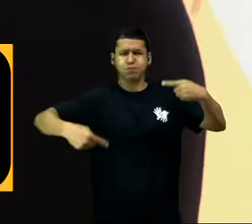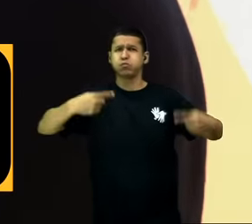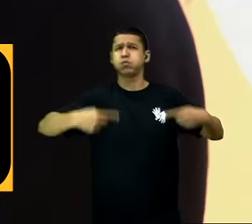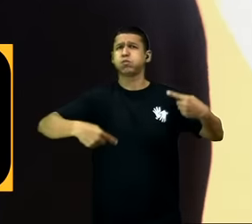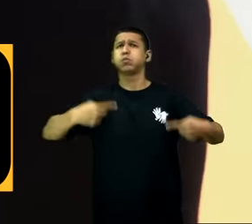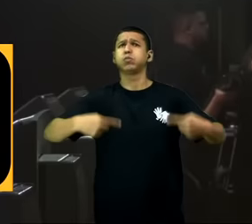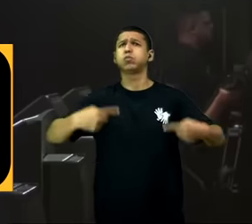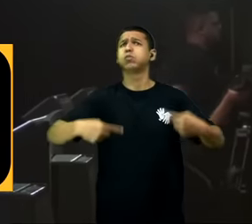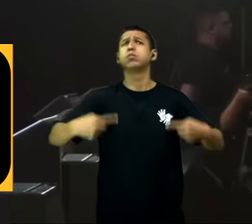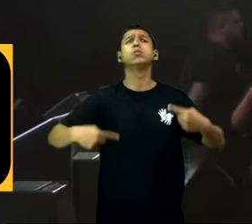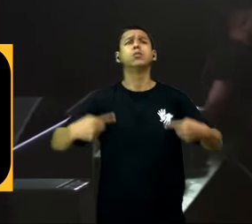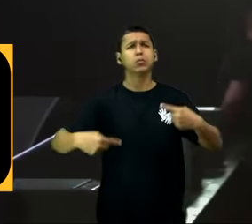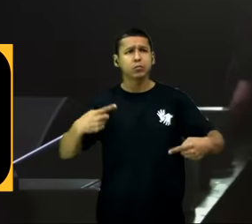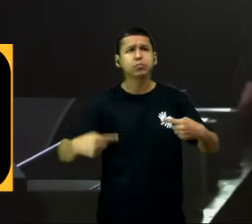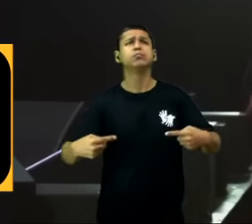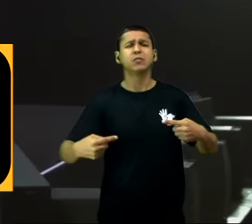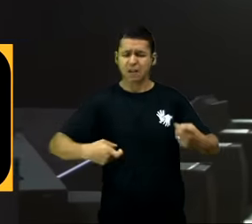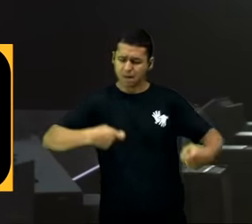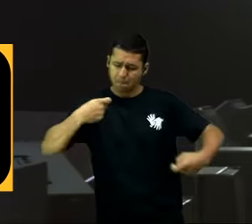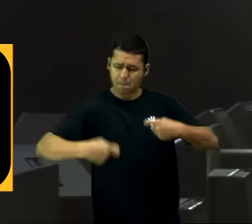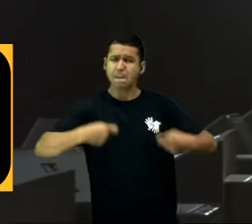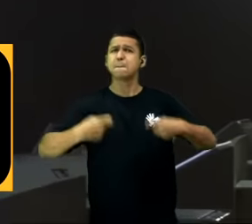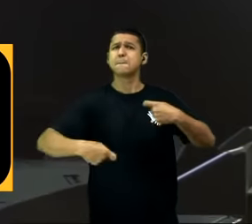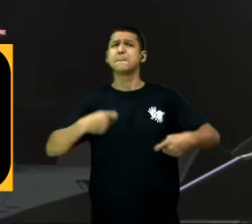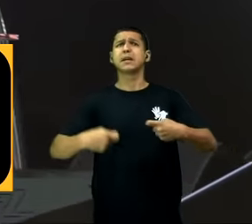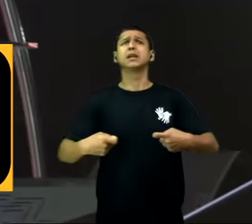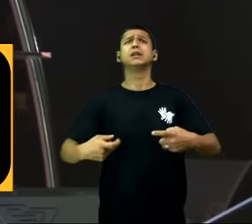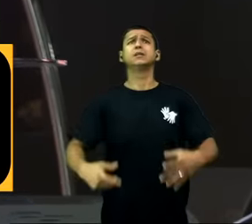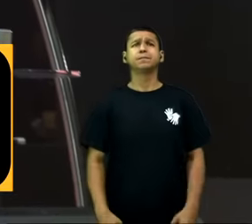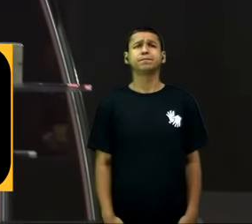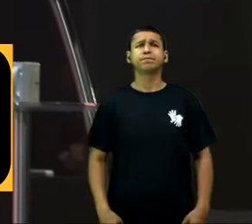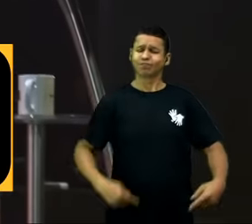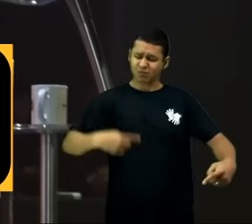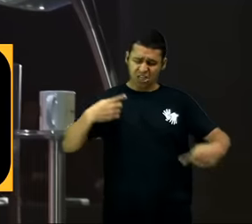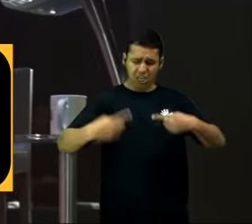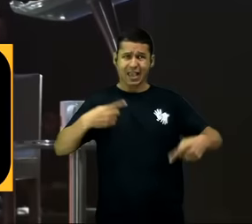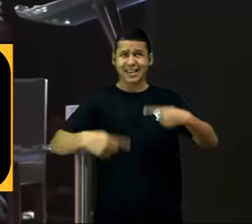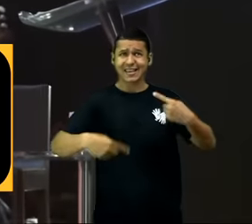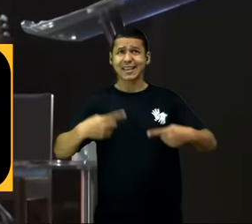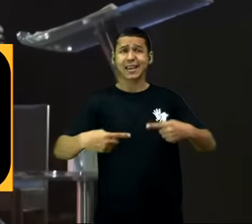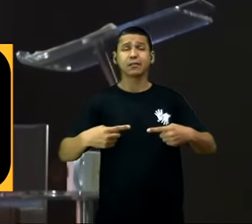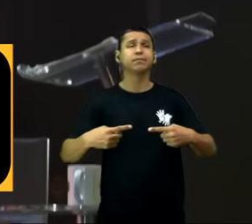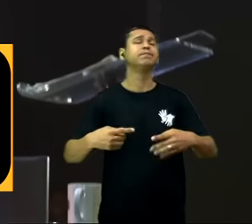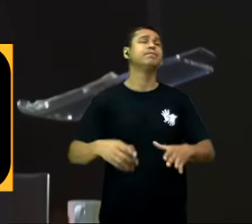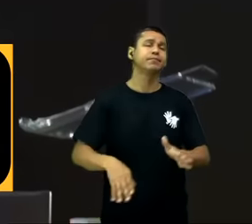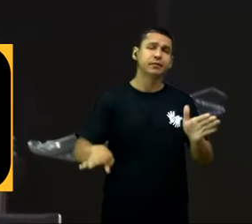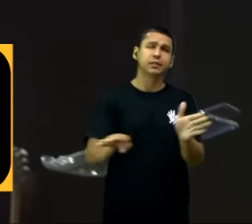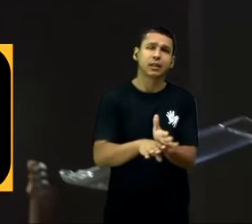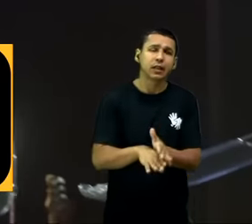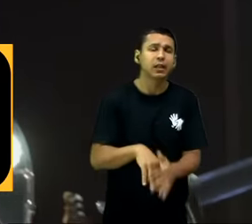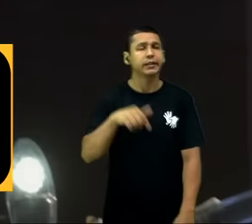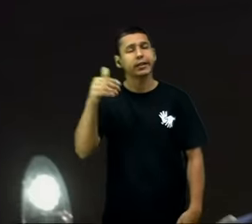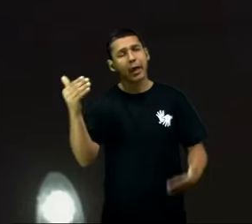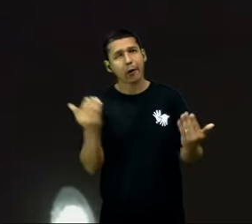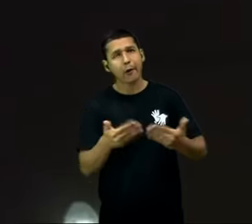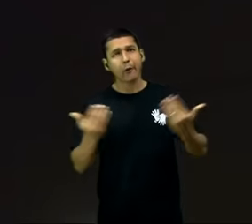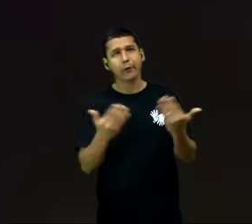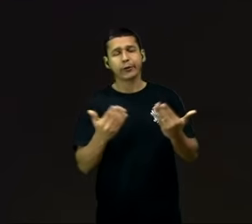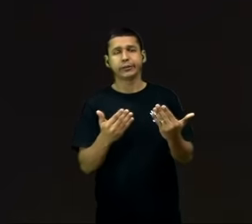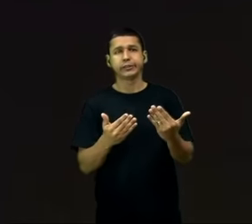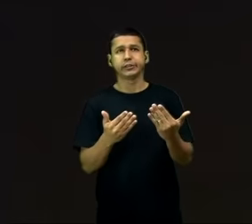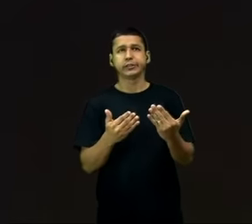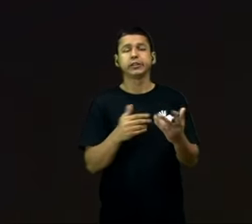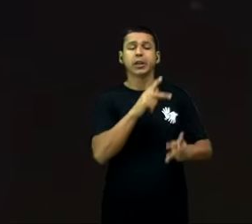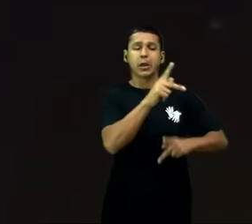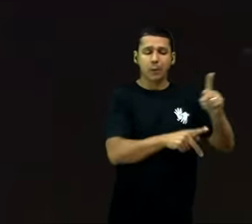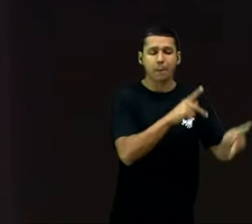vai viver para tentar matar aquilo que é gerado no espírito. Essa guerra está até hoje acontecendo entre árabes e judeus por causa de uma